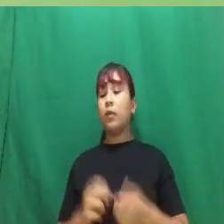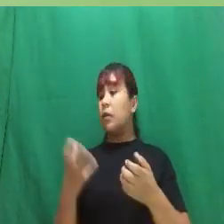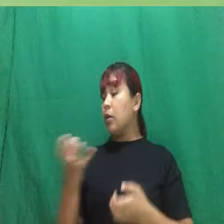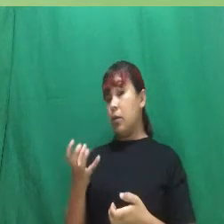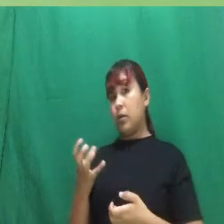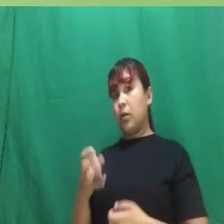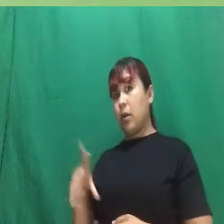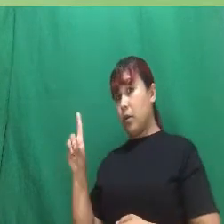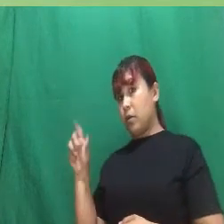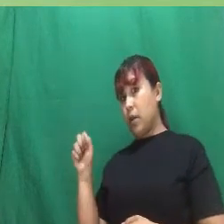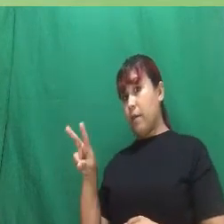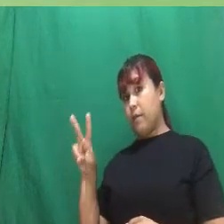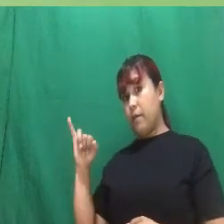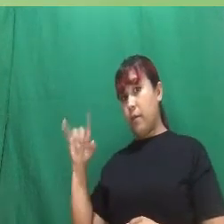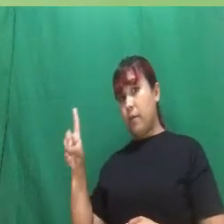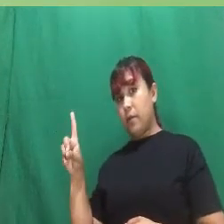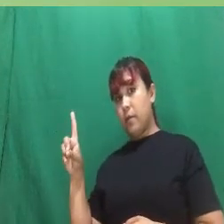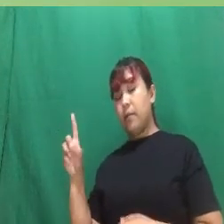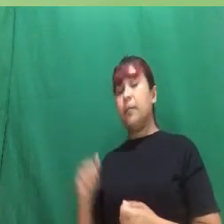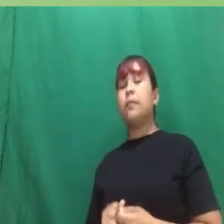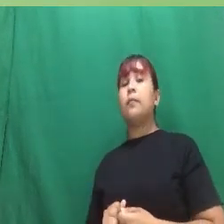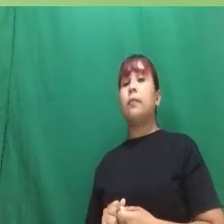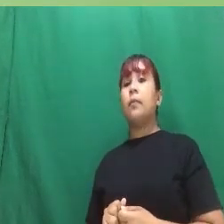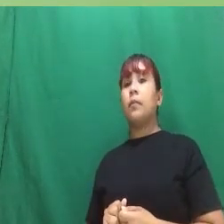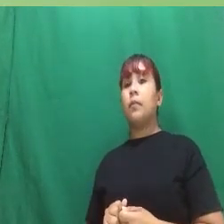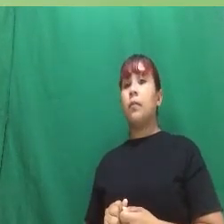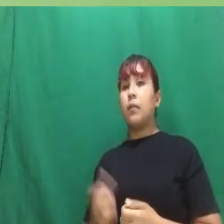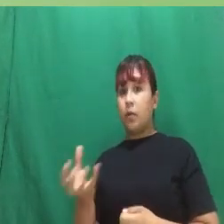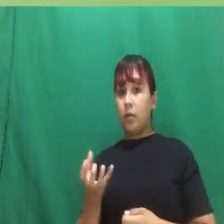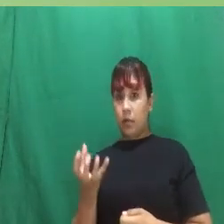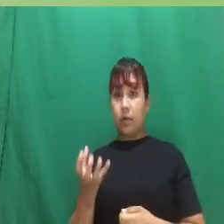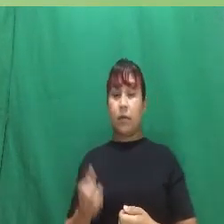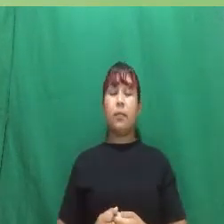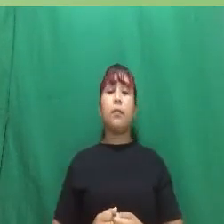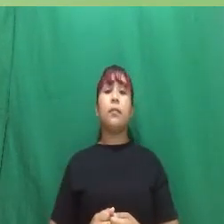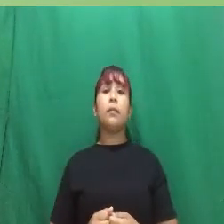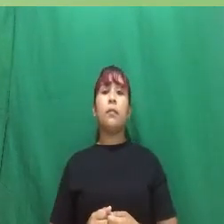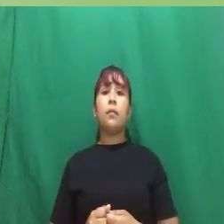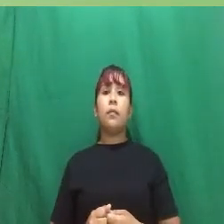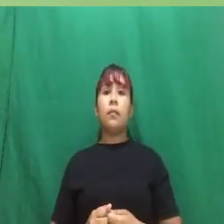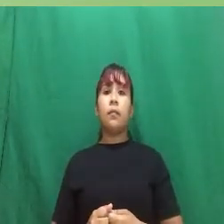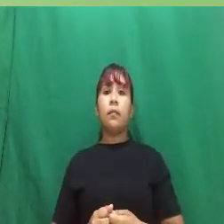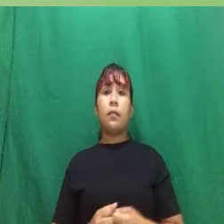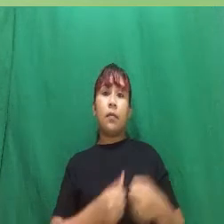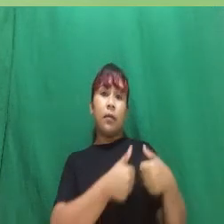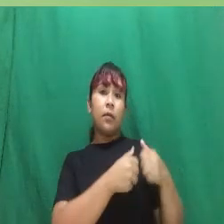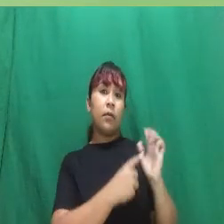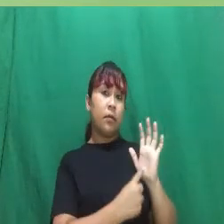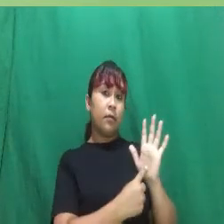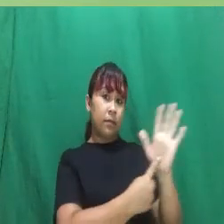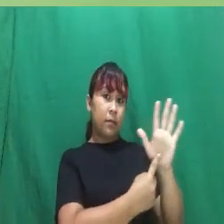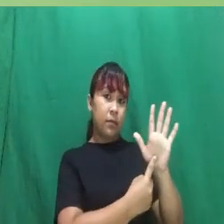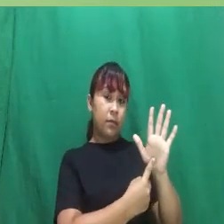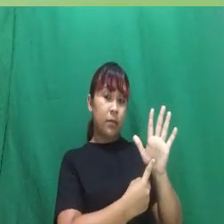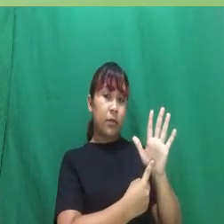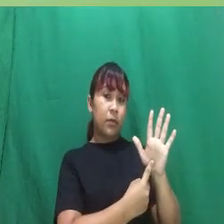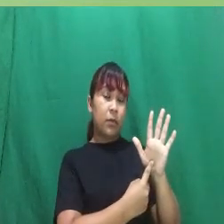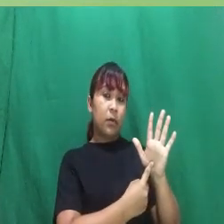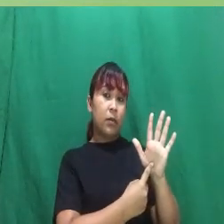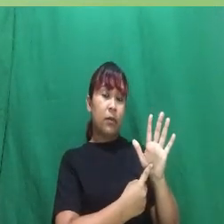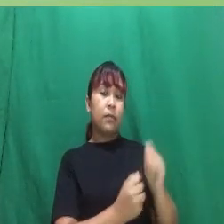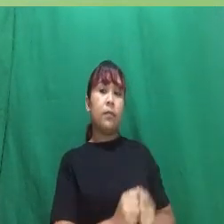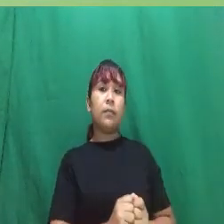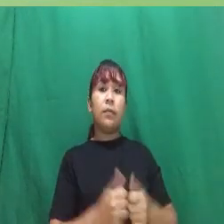Quem morre são os desvalidos, em sua maioria minorias, entre essas os negros. Isso. E pessoas